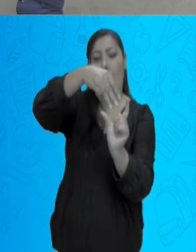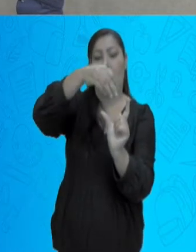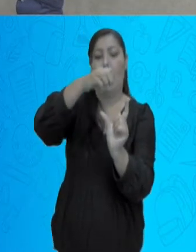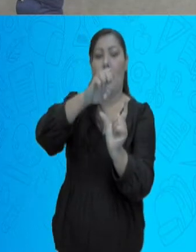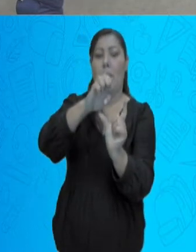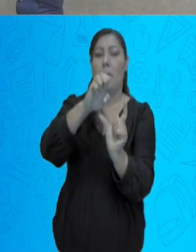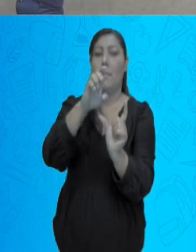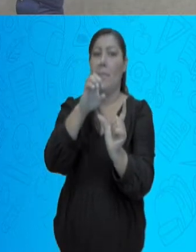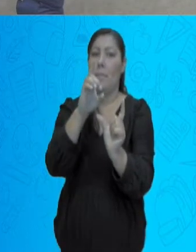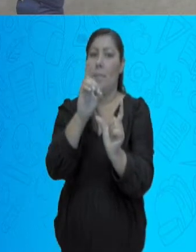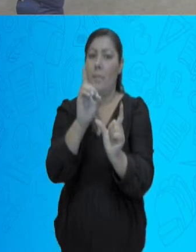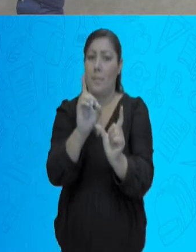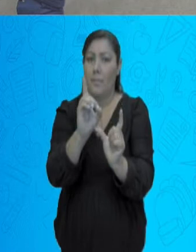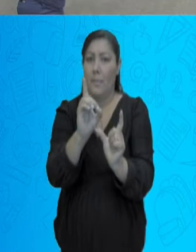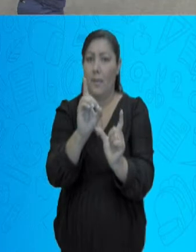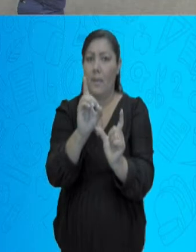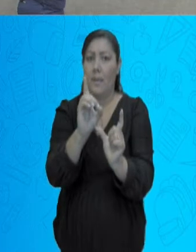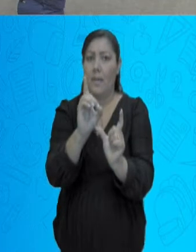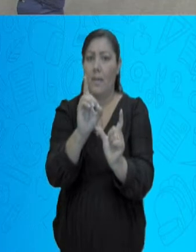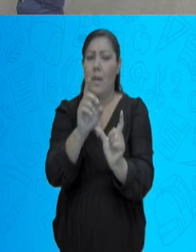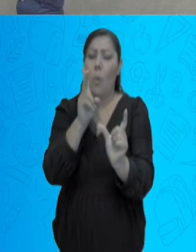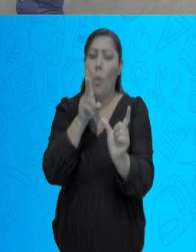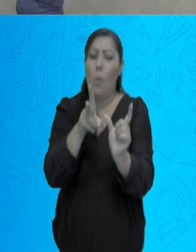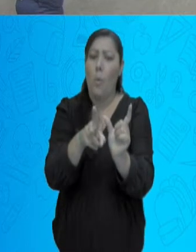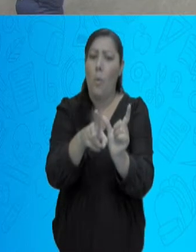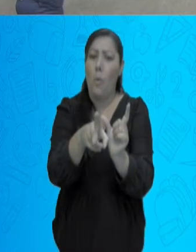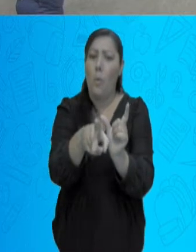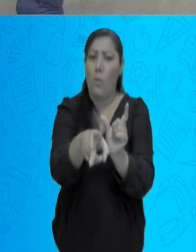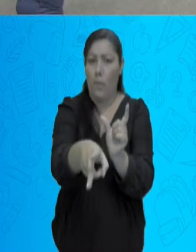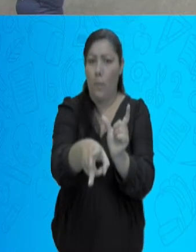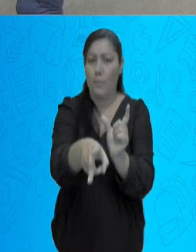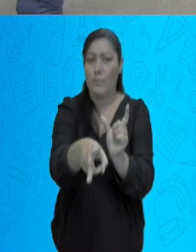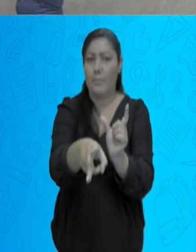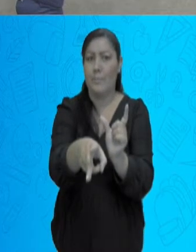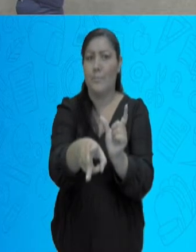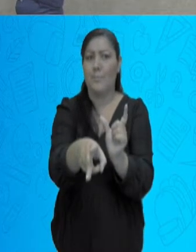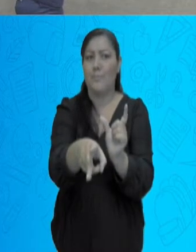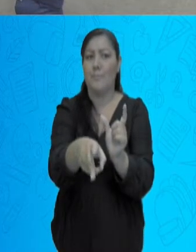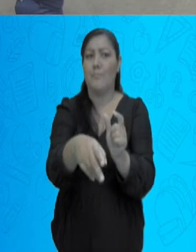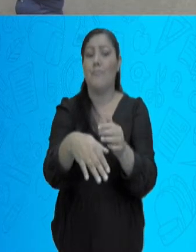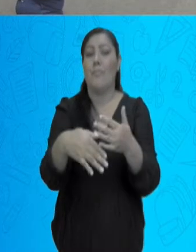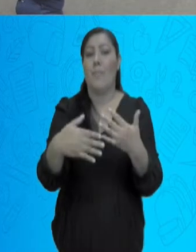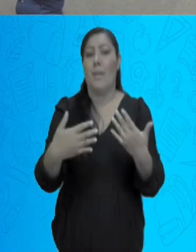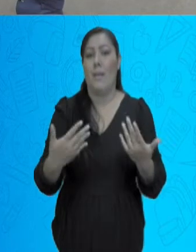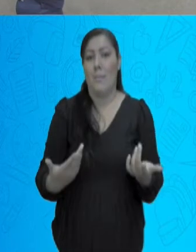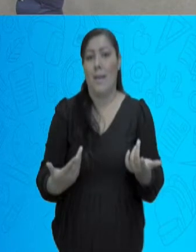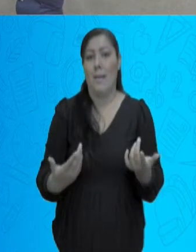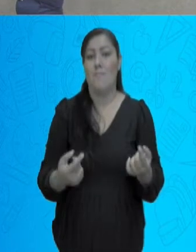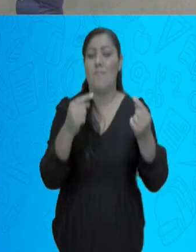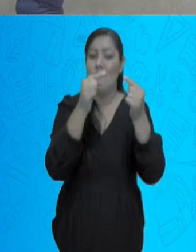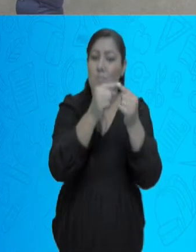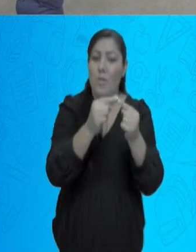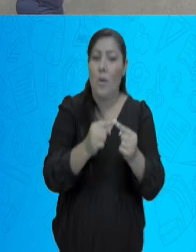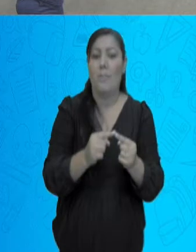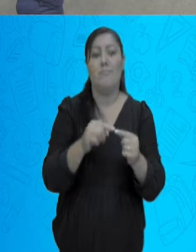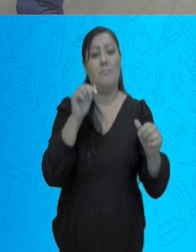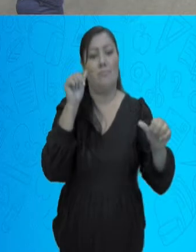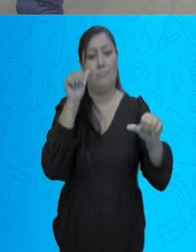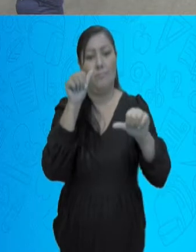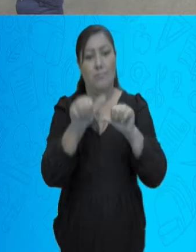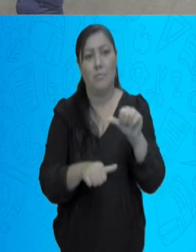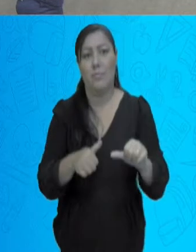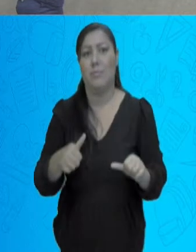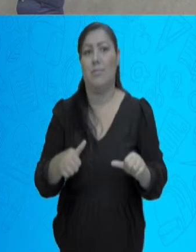MED, essa palavra, ela se manteve, trouxe esse radical. Mas quando eu faço a conjugação, tem uma mudança que é